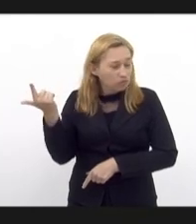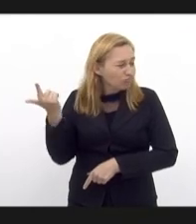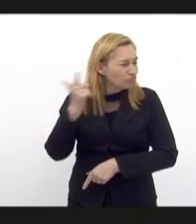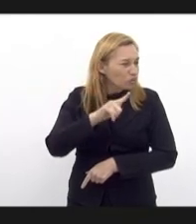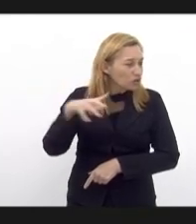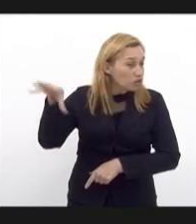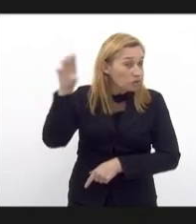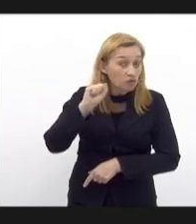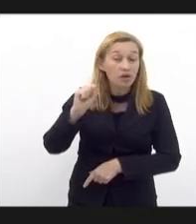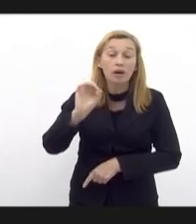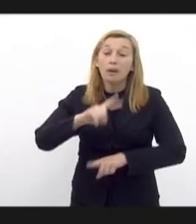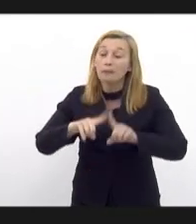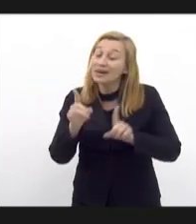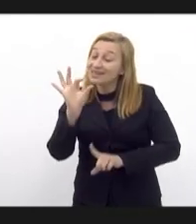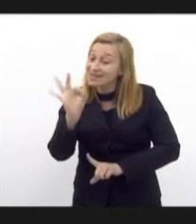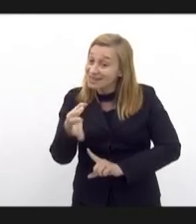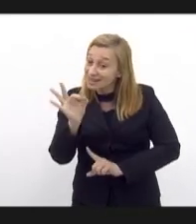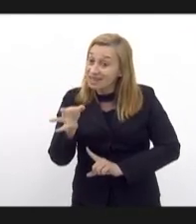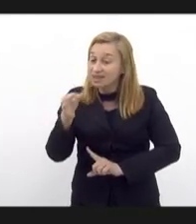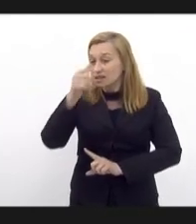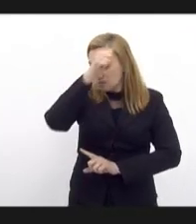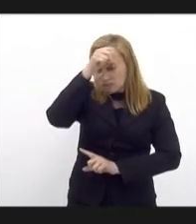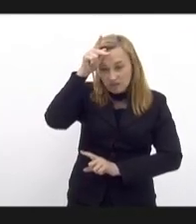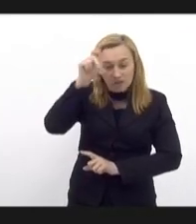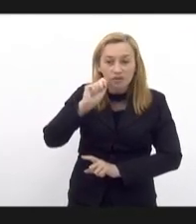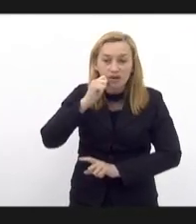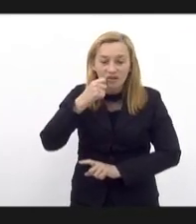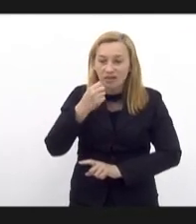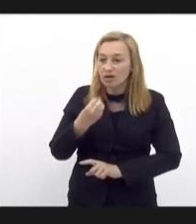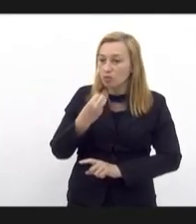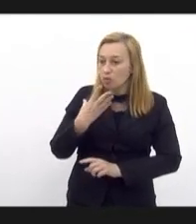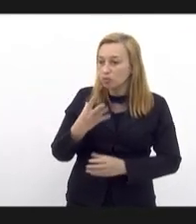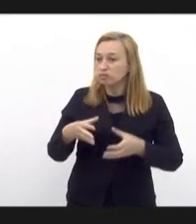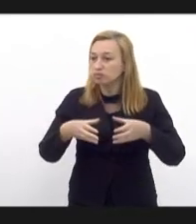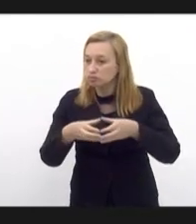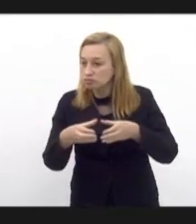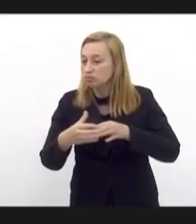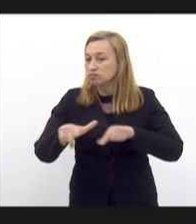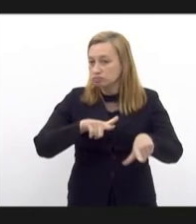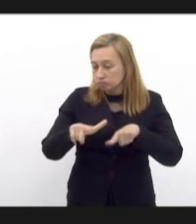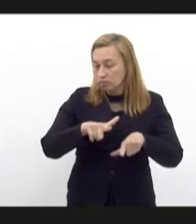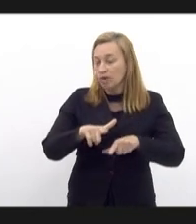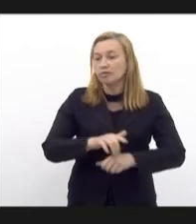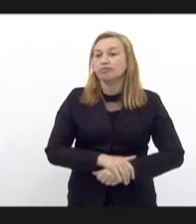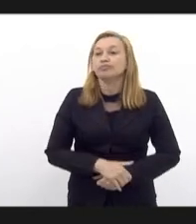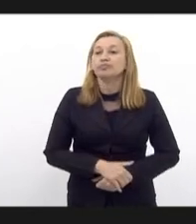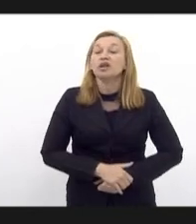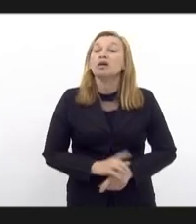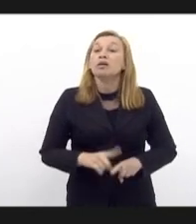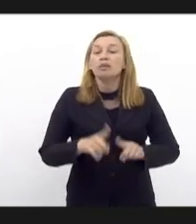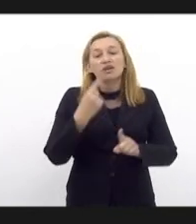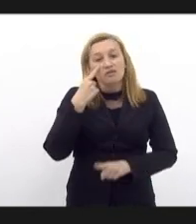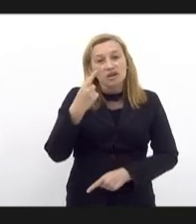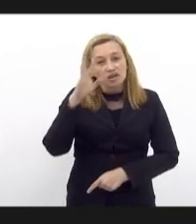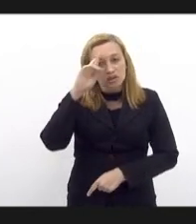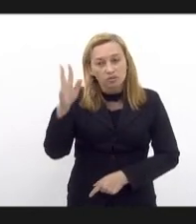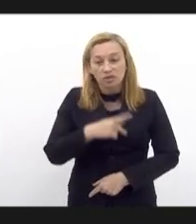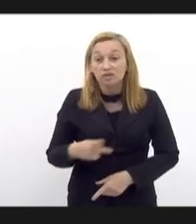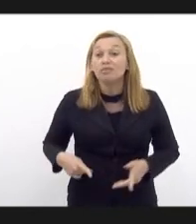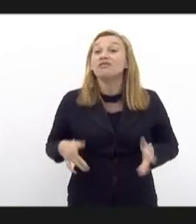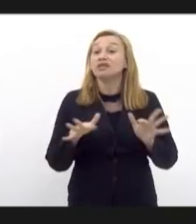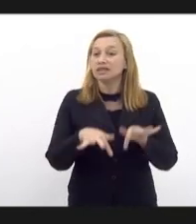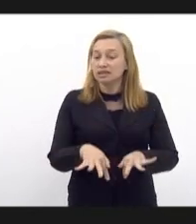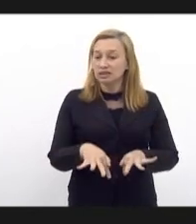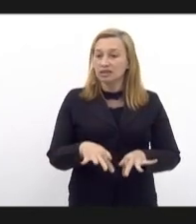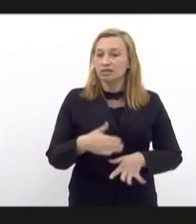eu tenho certeza aí, o Eduardo Paes tem feito, junto com a sua equipe, um trabalho também nesse sentido. Mas veja, presidente, para encerrar aqui